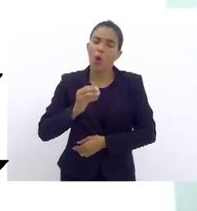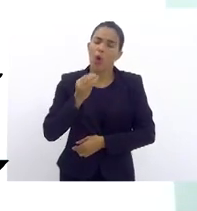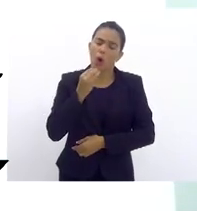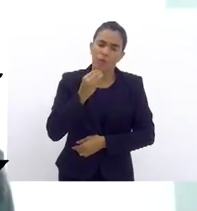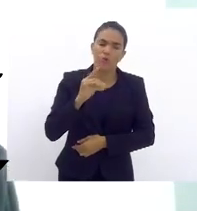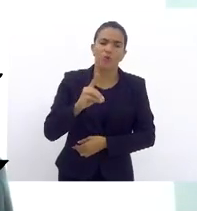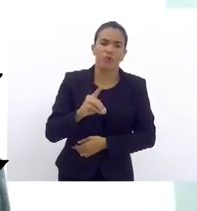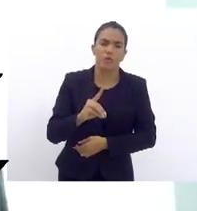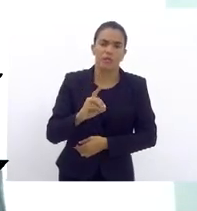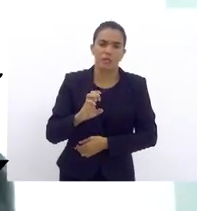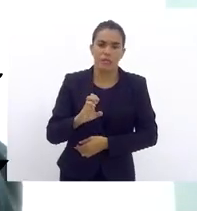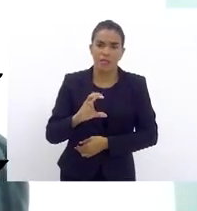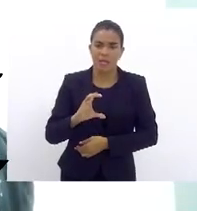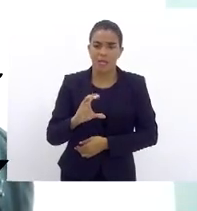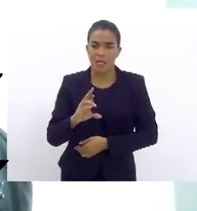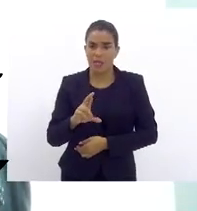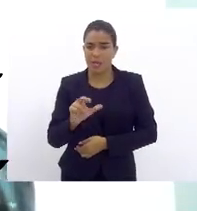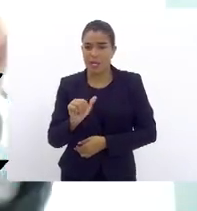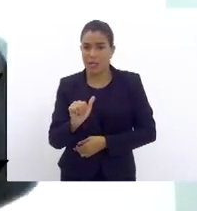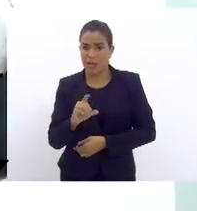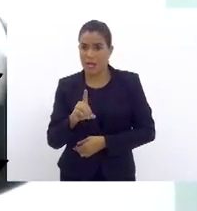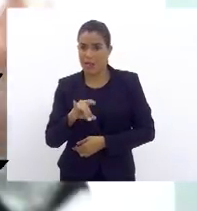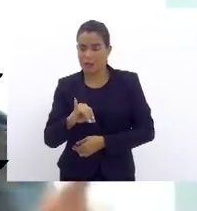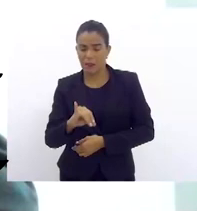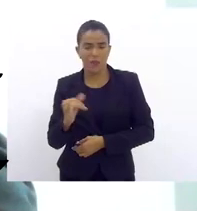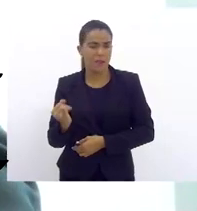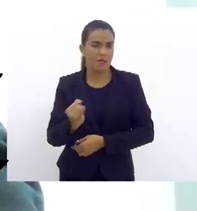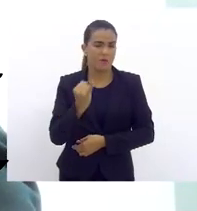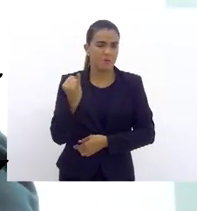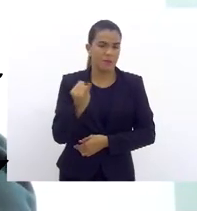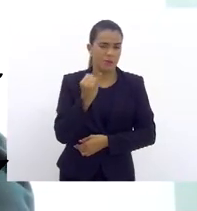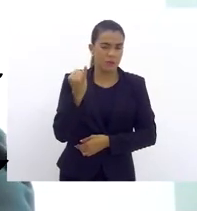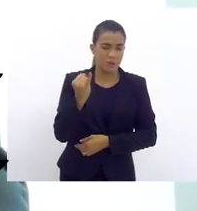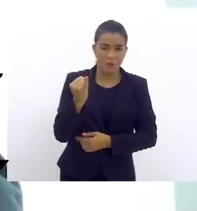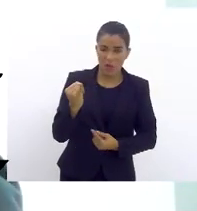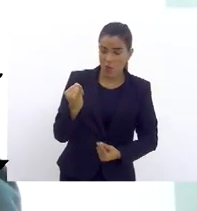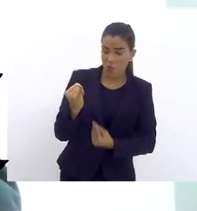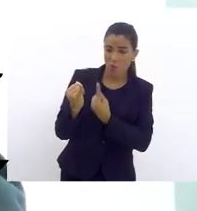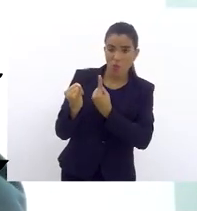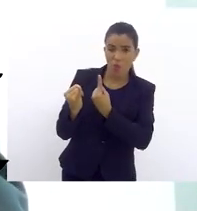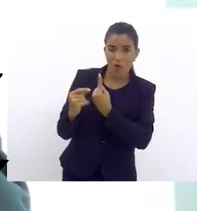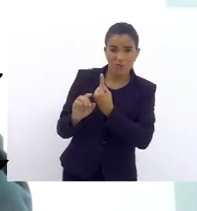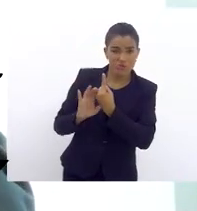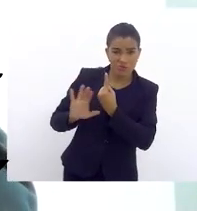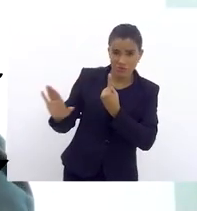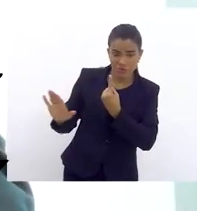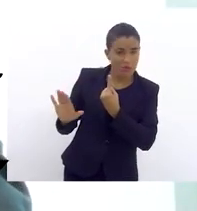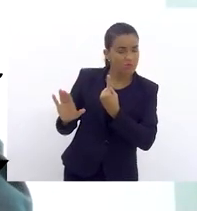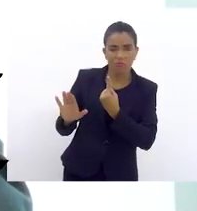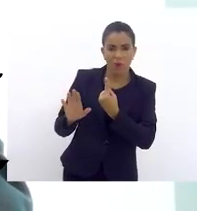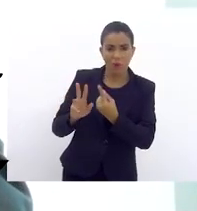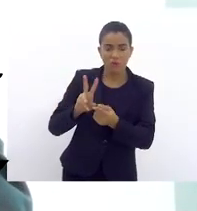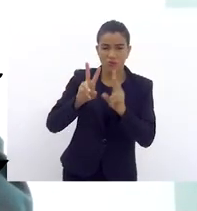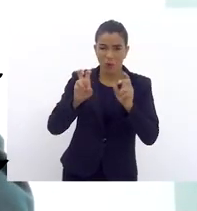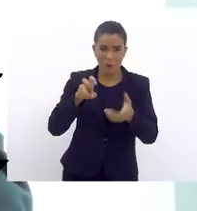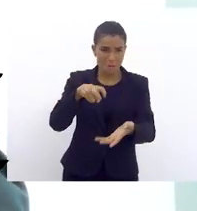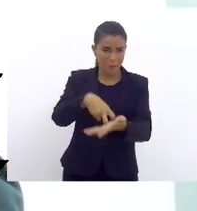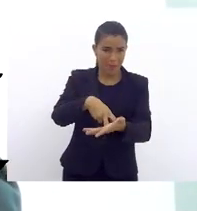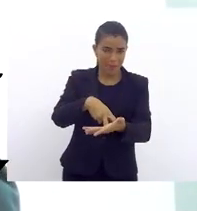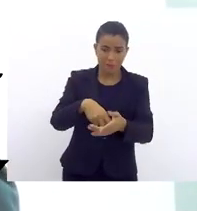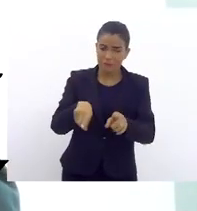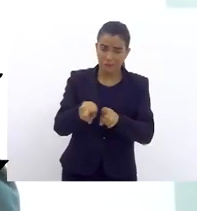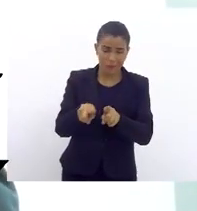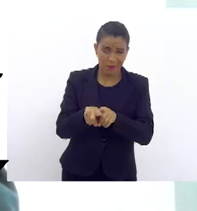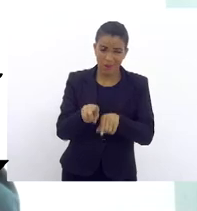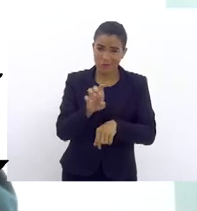decadia de suma importância não tô diminuindo aqui isso por favor mas não é só apenas a questão é penal que vai resolver até porque